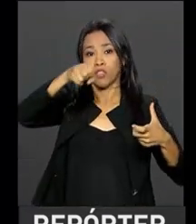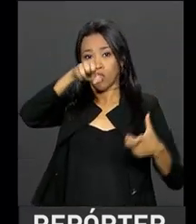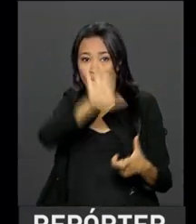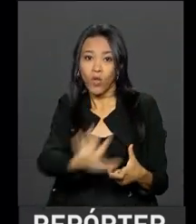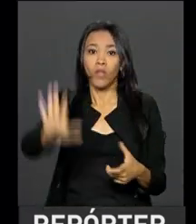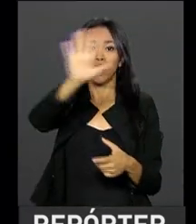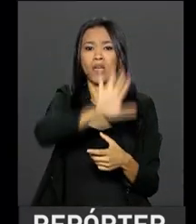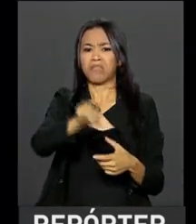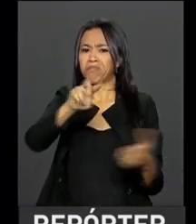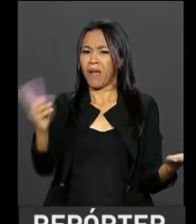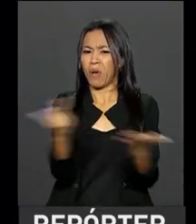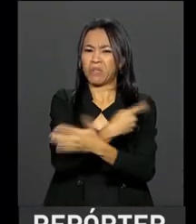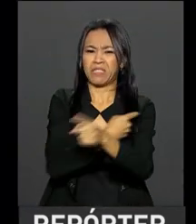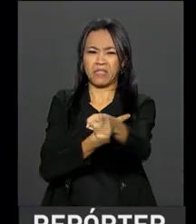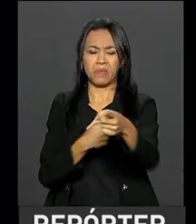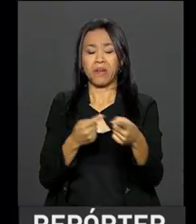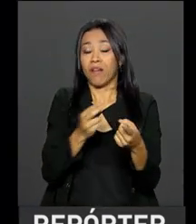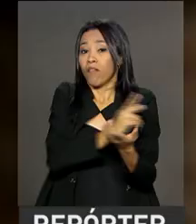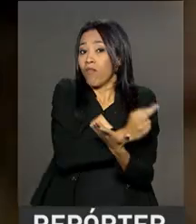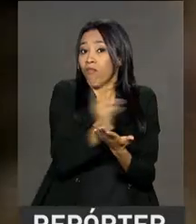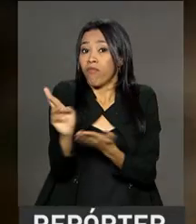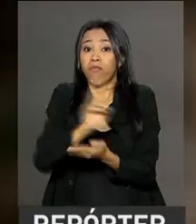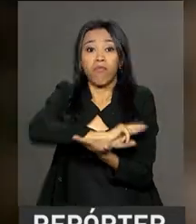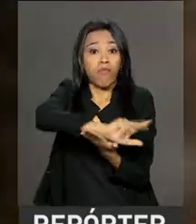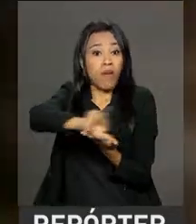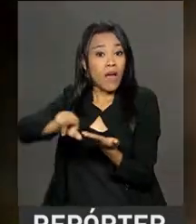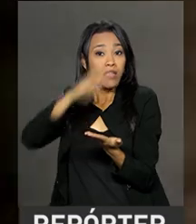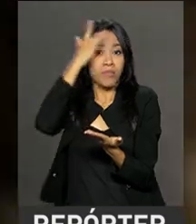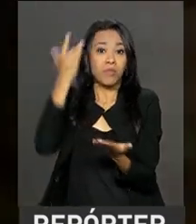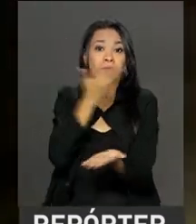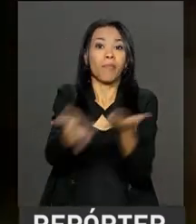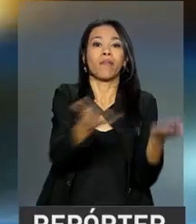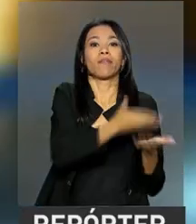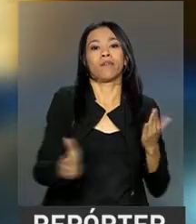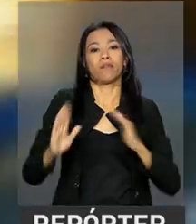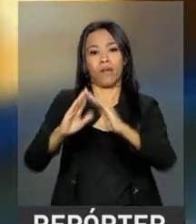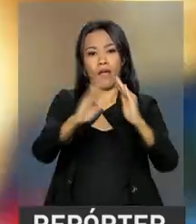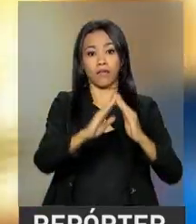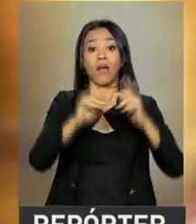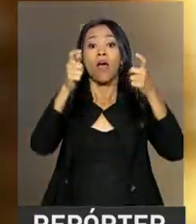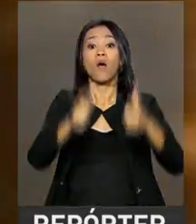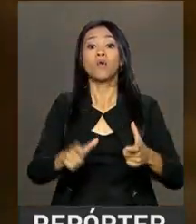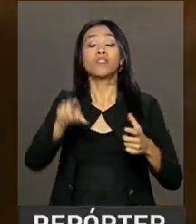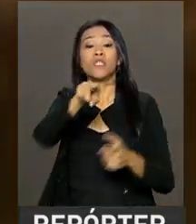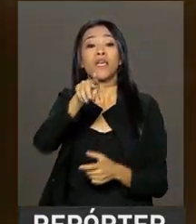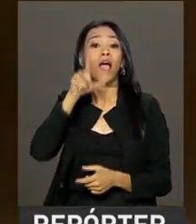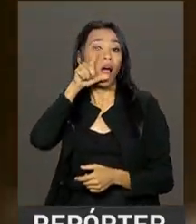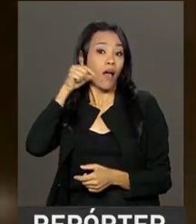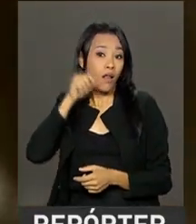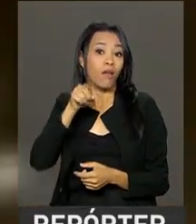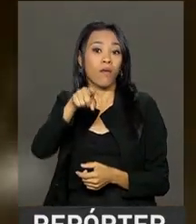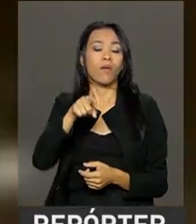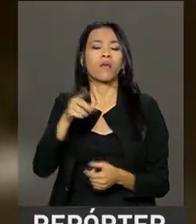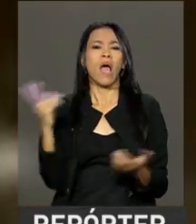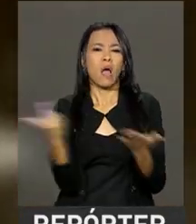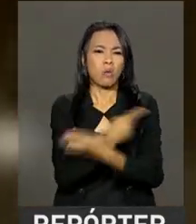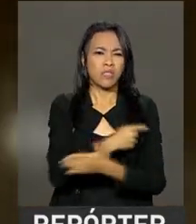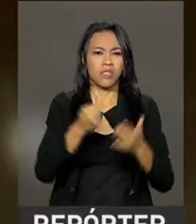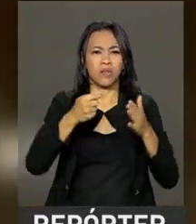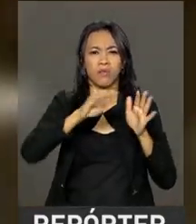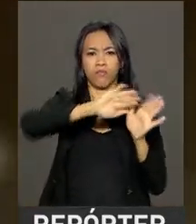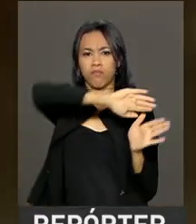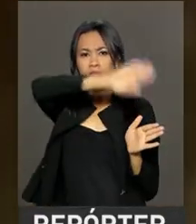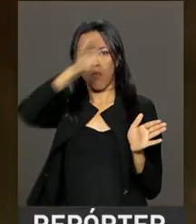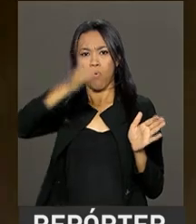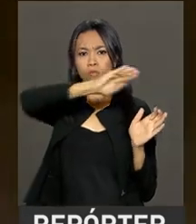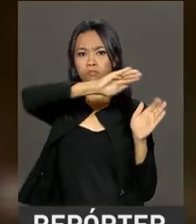danos e deixaram milhares de desabrigados em Alagoas houve desligamentos de Barreiras elevação dos níveis